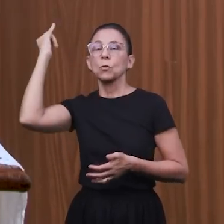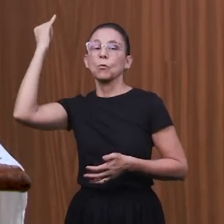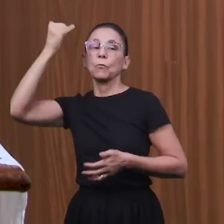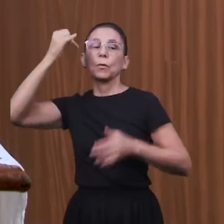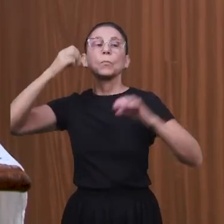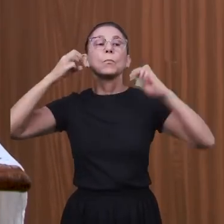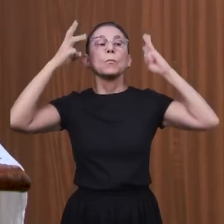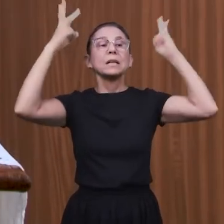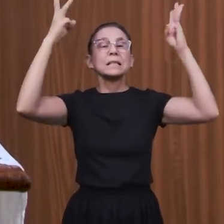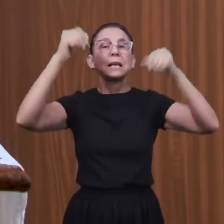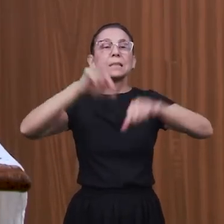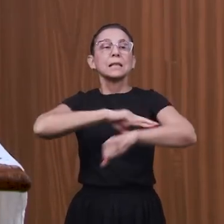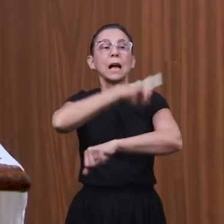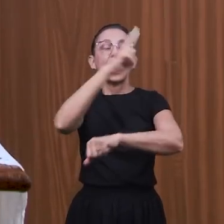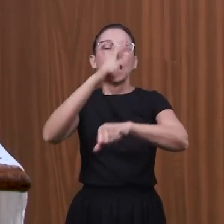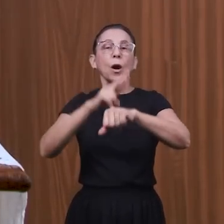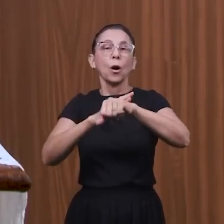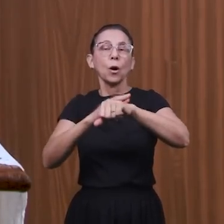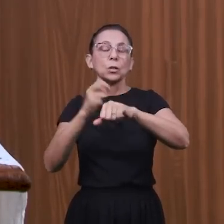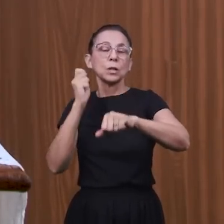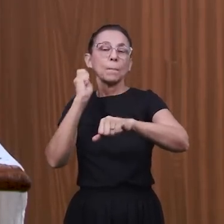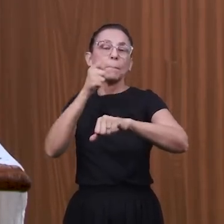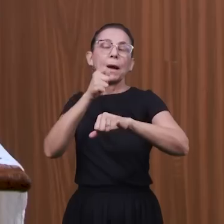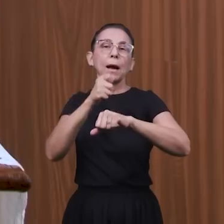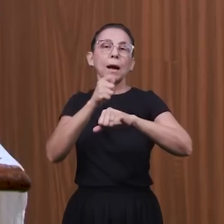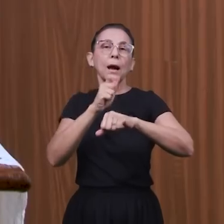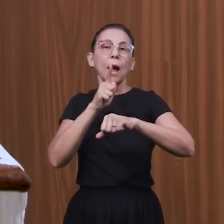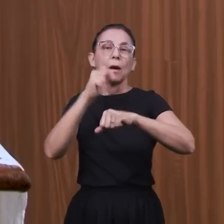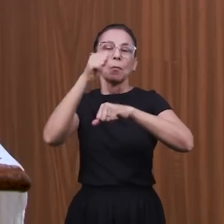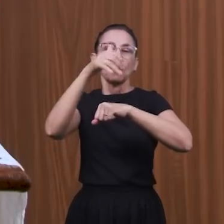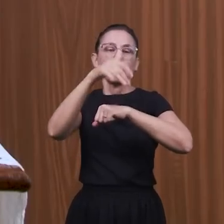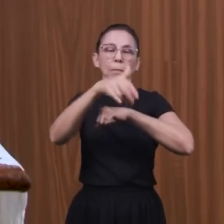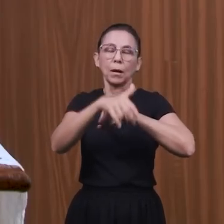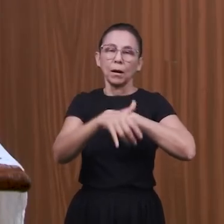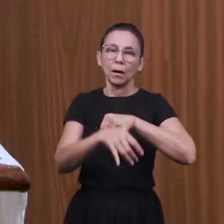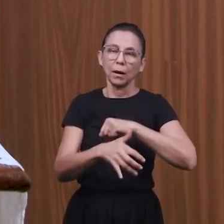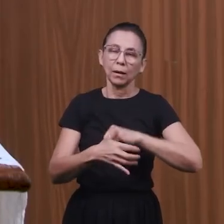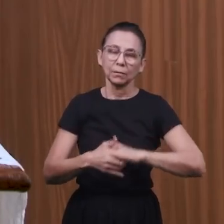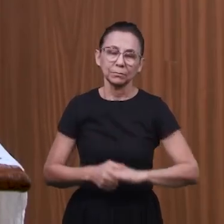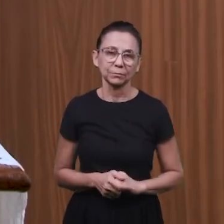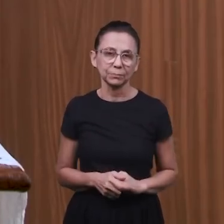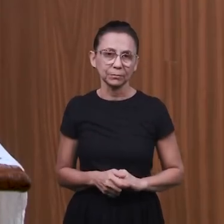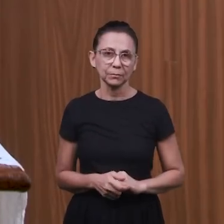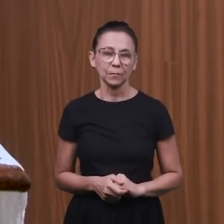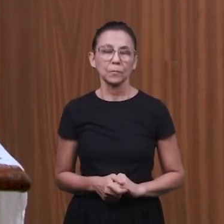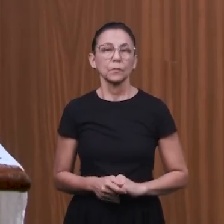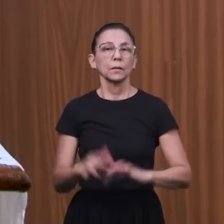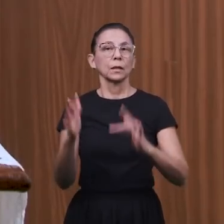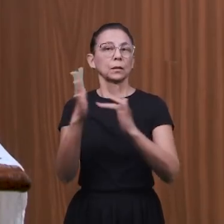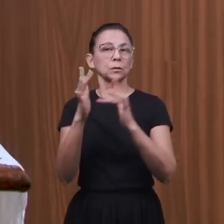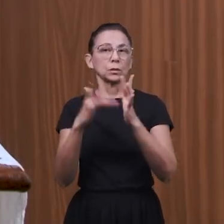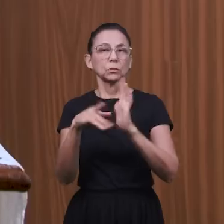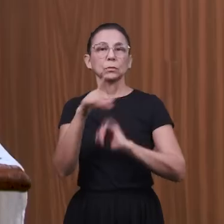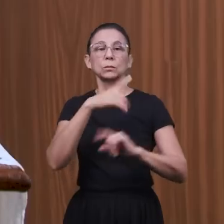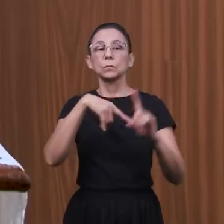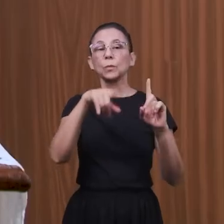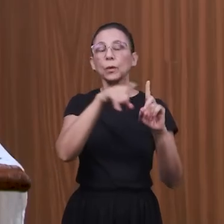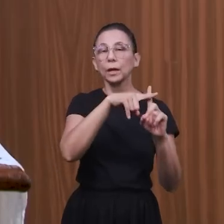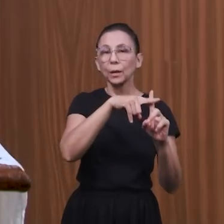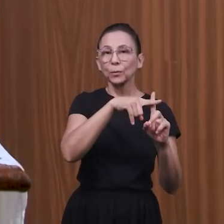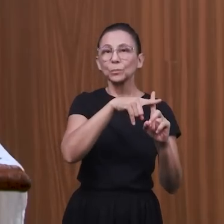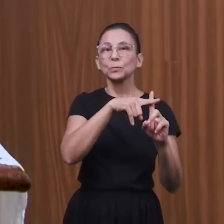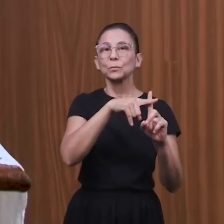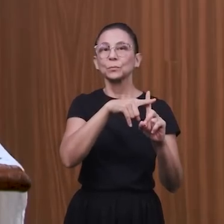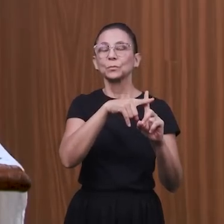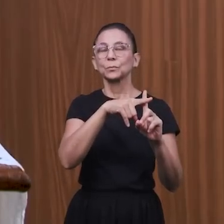hora. Jesus é a rocha ferida, porque na sua ferida nós somos salvos da morte. No deserto ainda, o